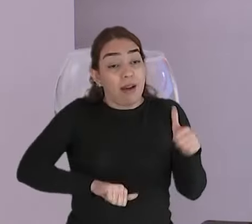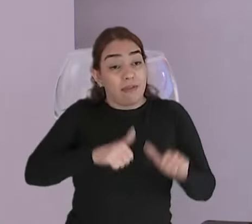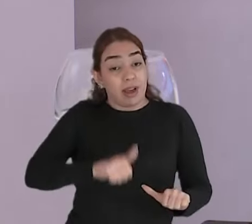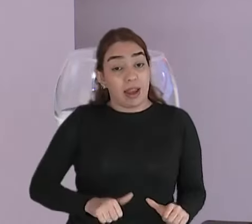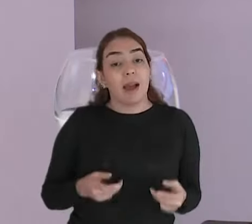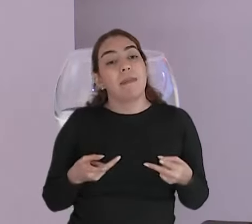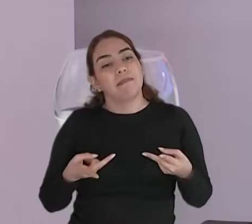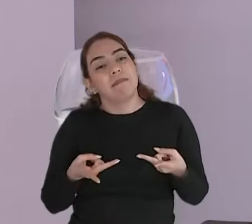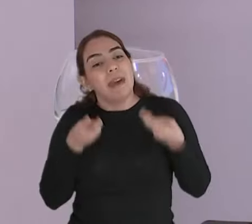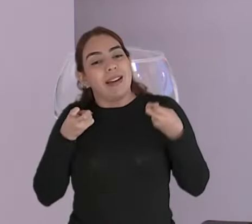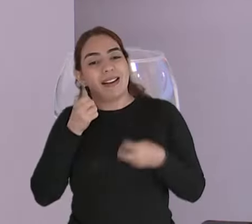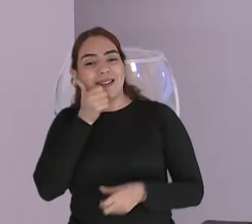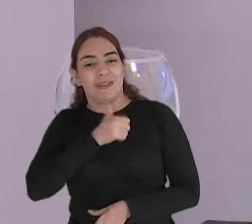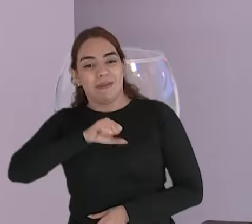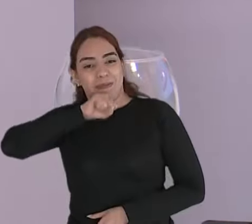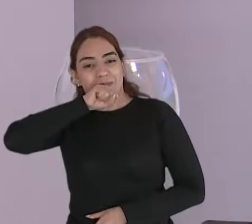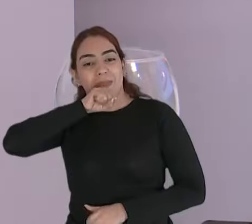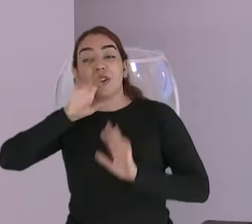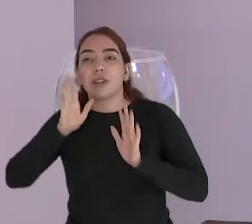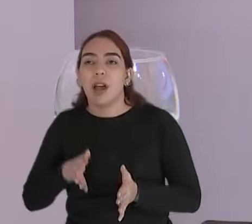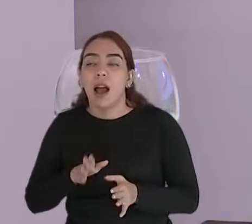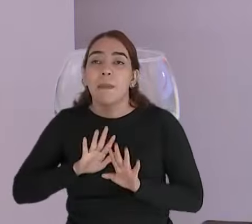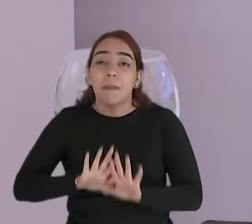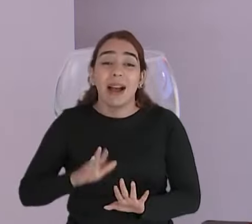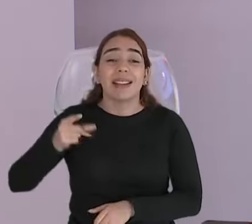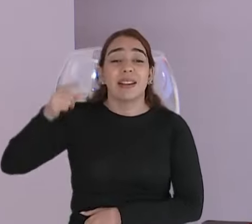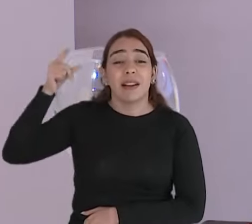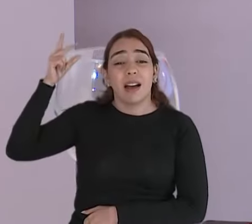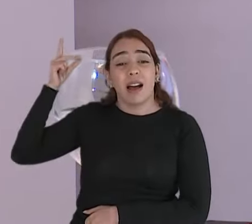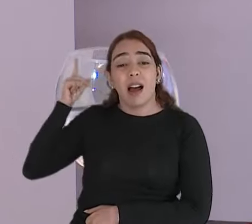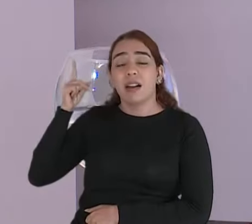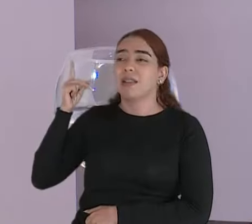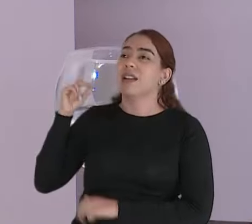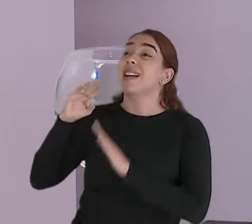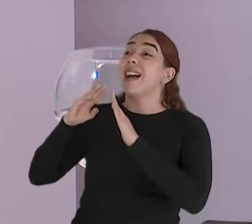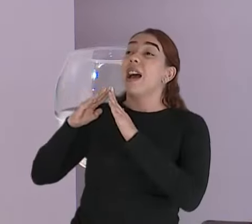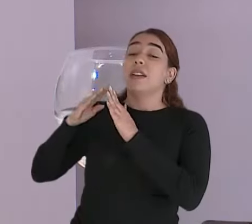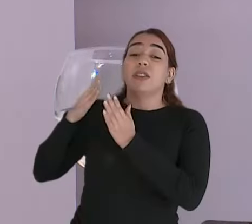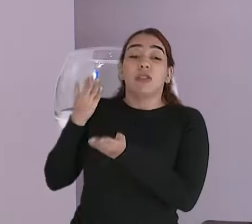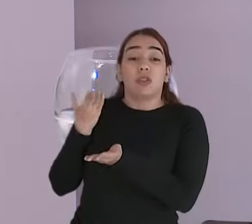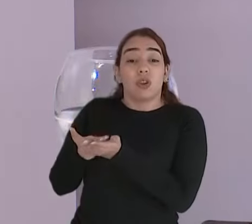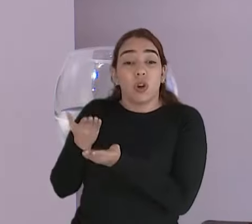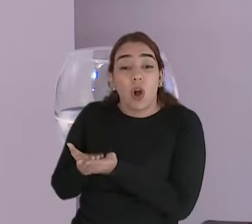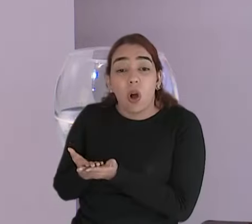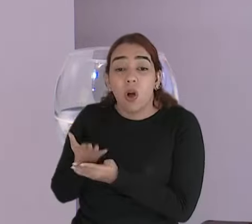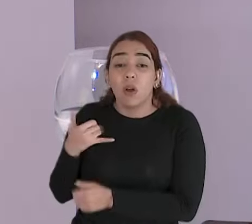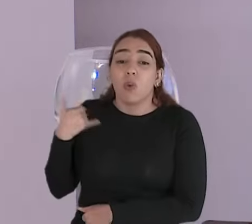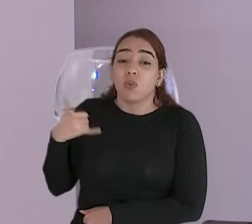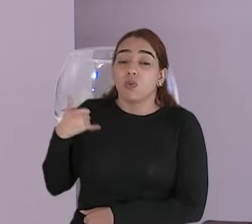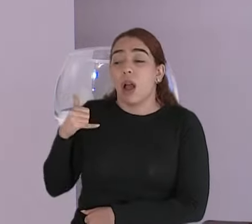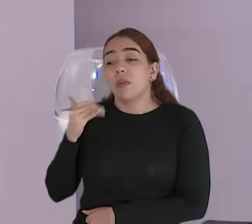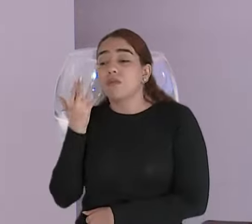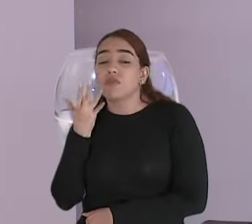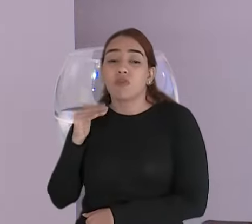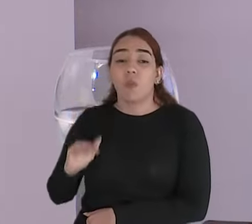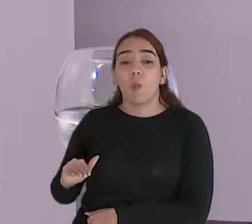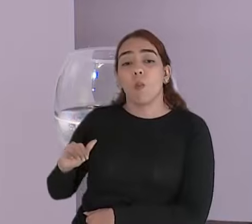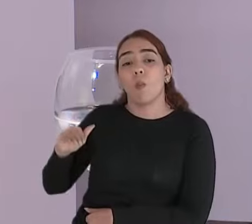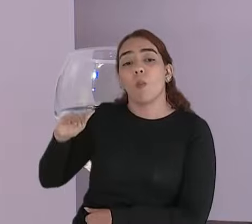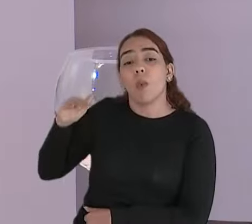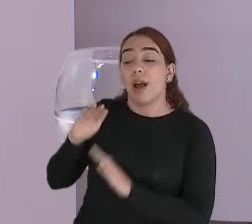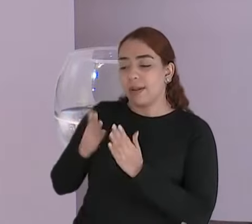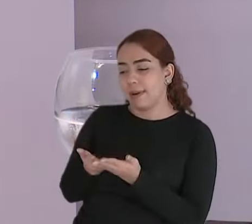isso. Antes de esperar, essas crianças poderiam chegar até a idade da escola para a escola reclamar e aí a mãe